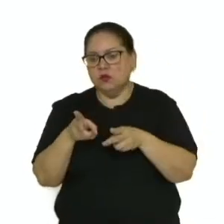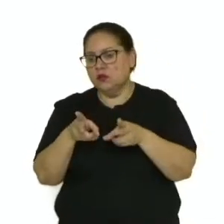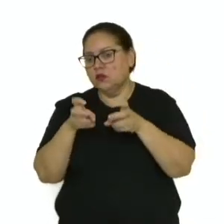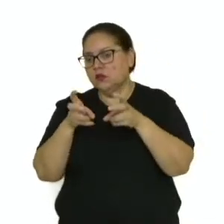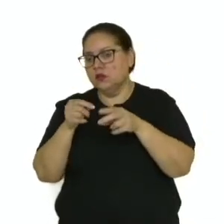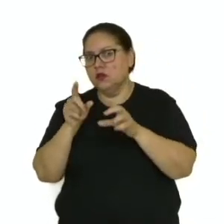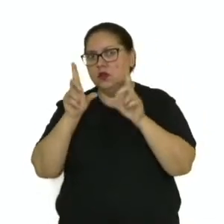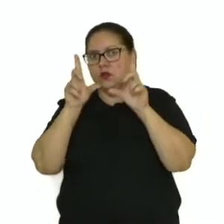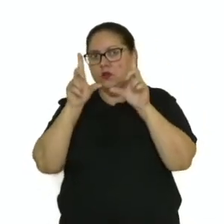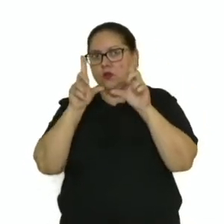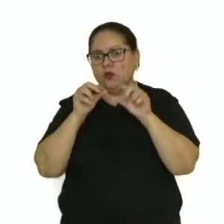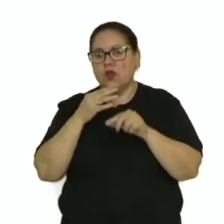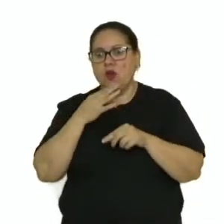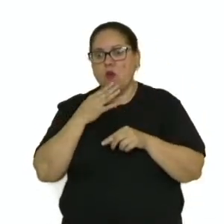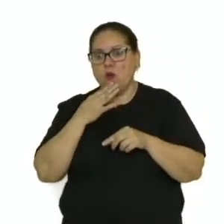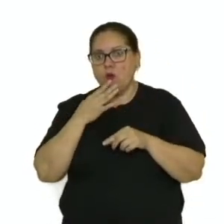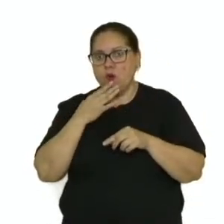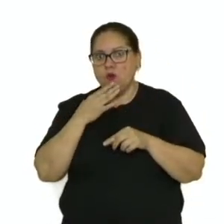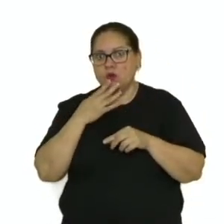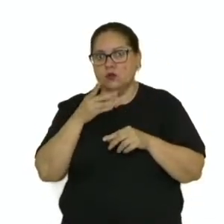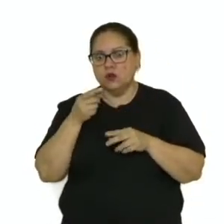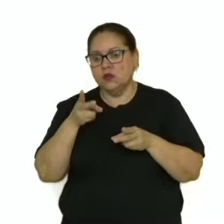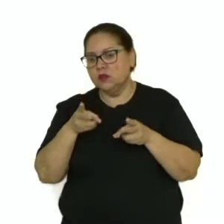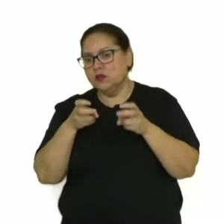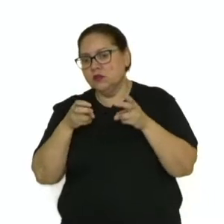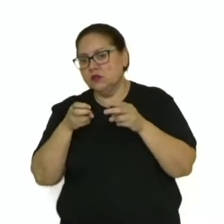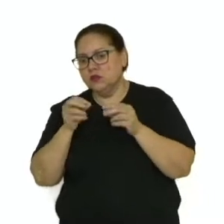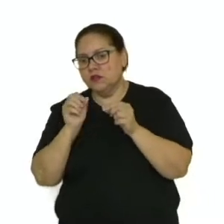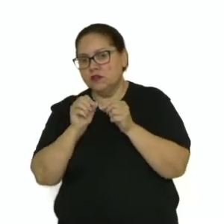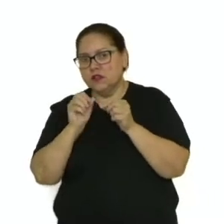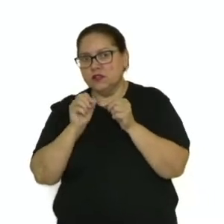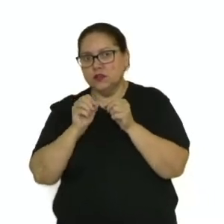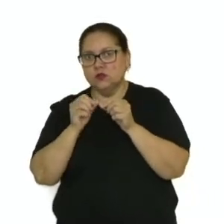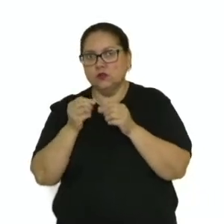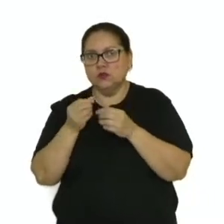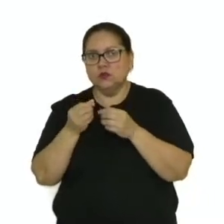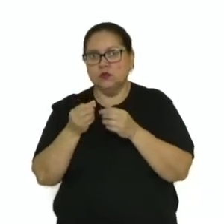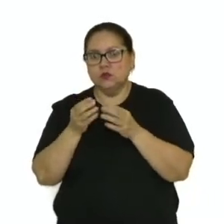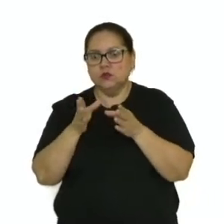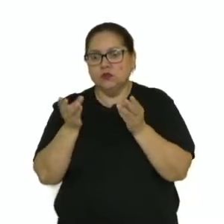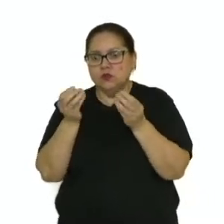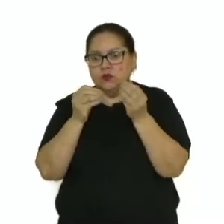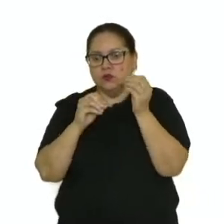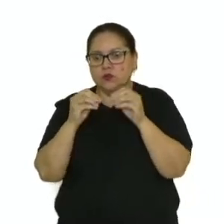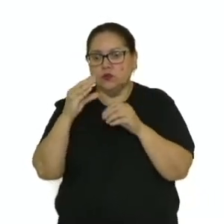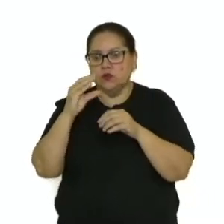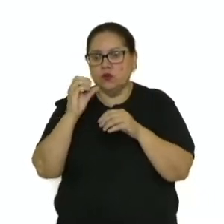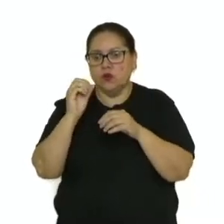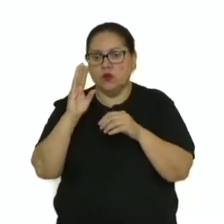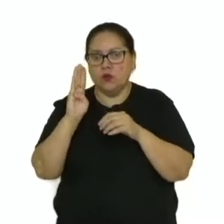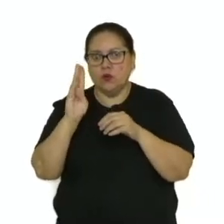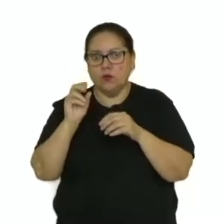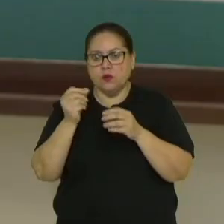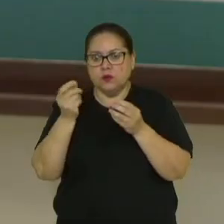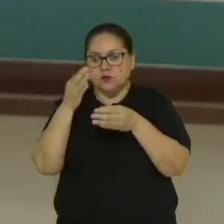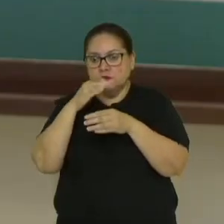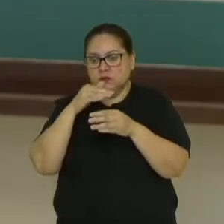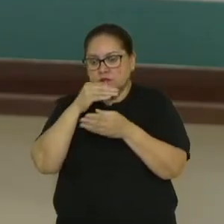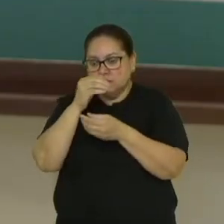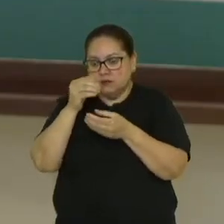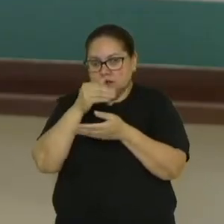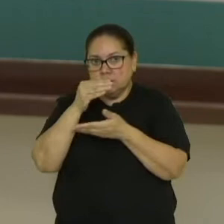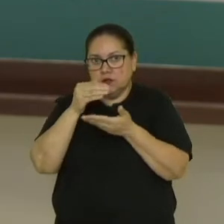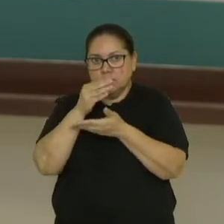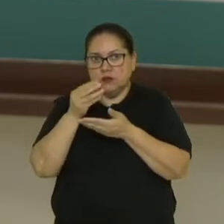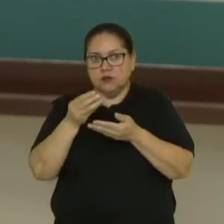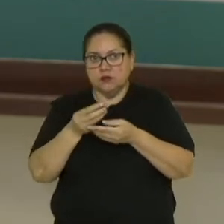que diminui a cor, e a gente vê a formação aqui do composto cobre sólido sobre a plaquinha, e aqui